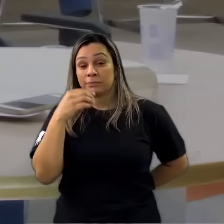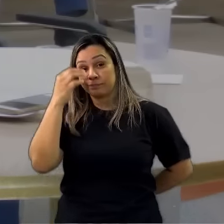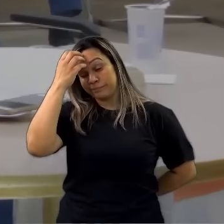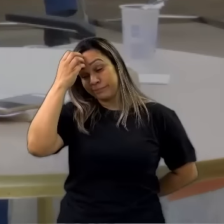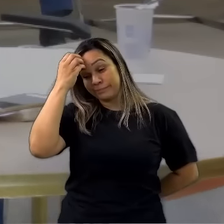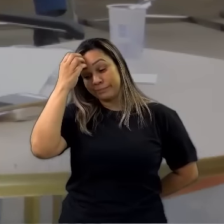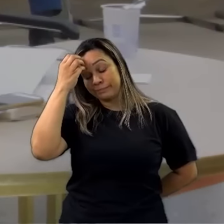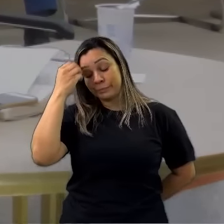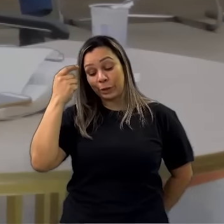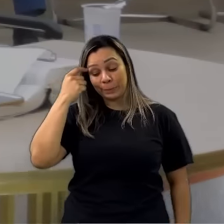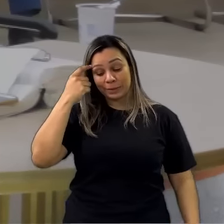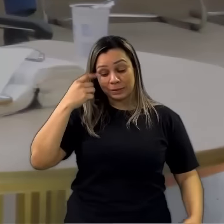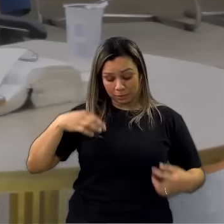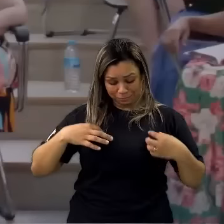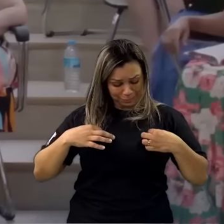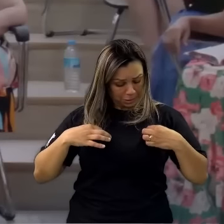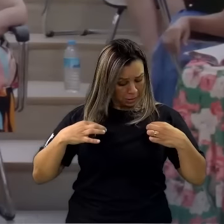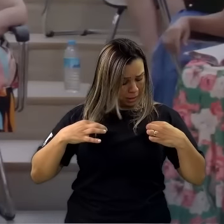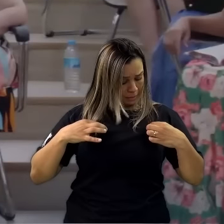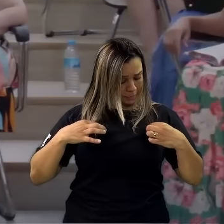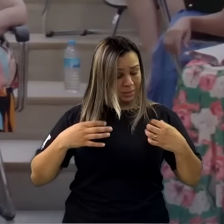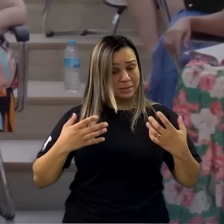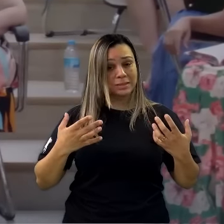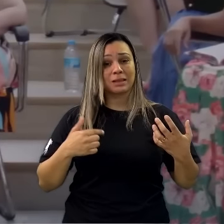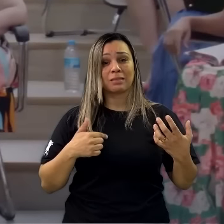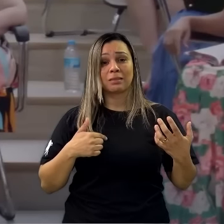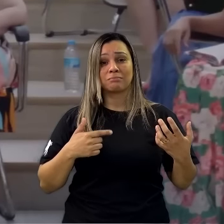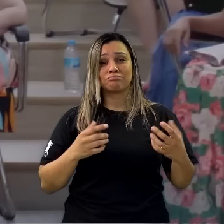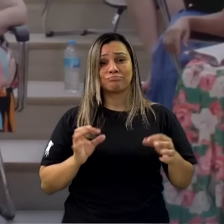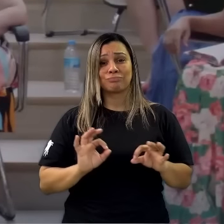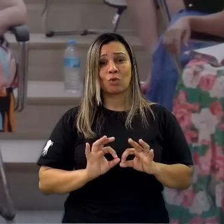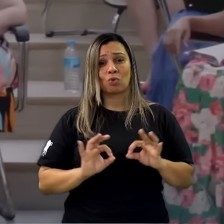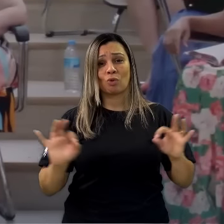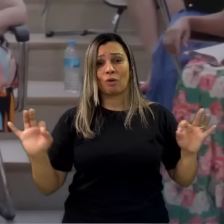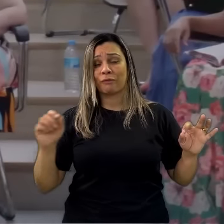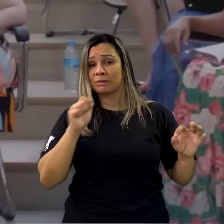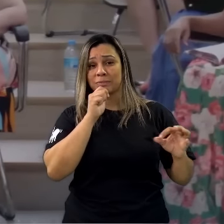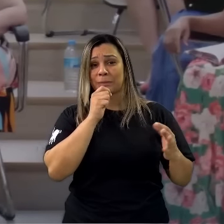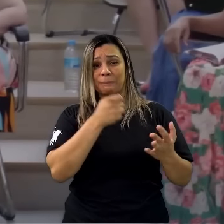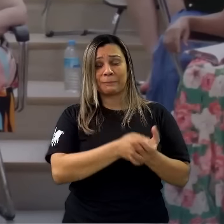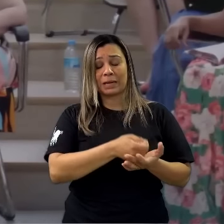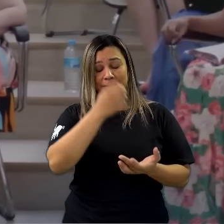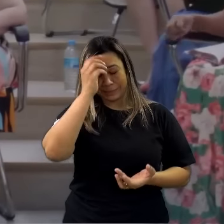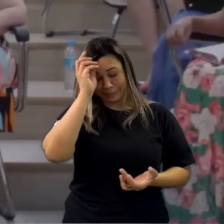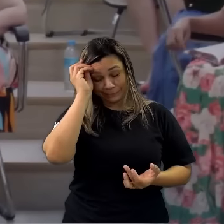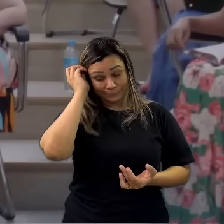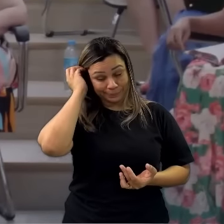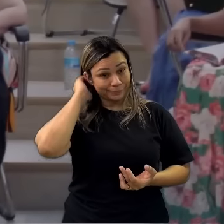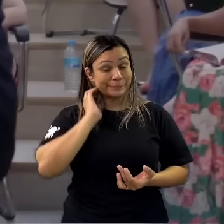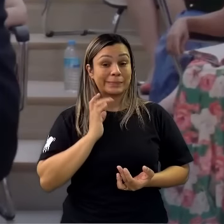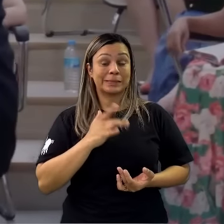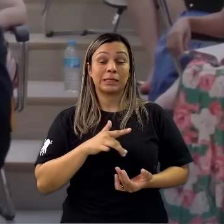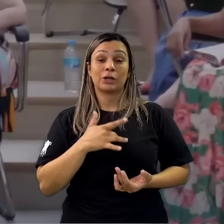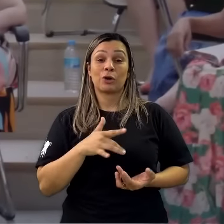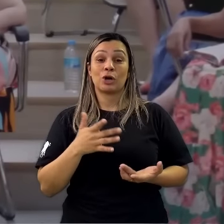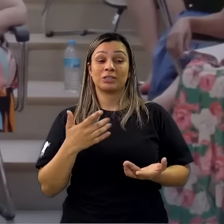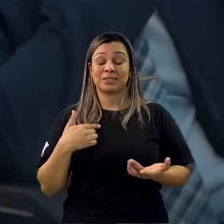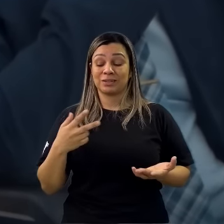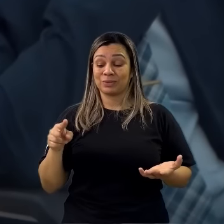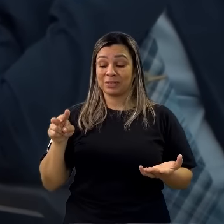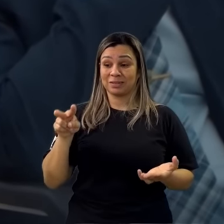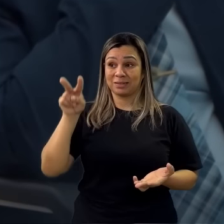eu tinha acabado de comprar a camiseta na lojinha da irmã do bairro para ir no noivado não tinha nem pago a camiseta peguei fiado para pagar no próximo dia 10 quando